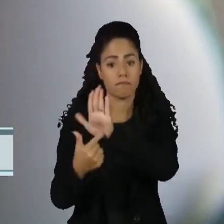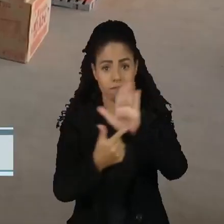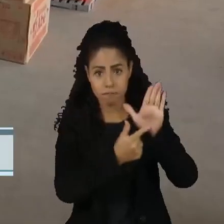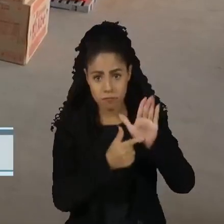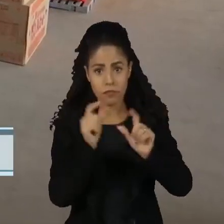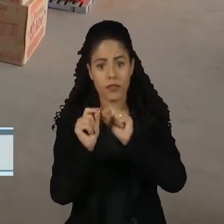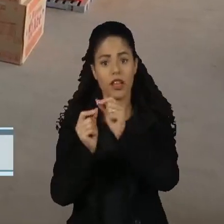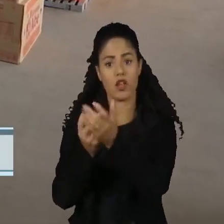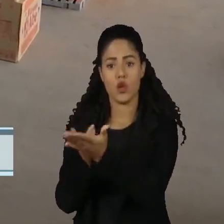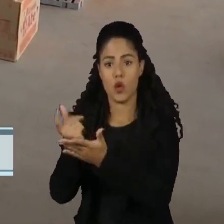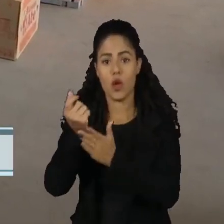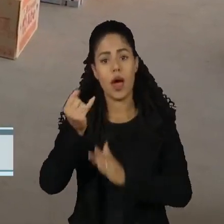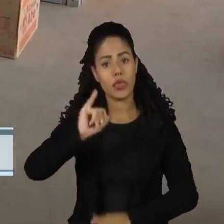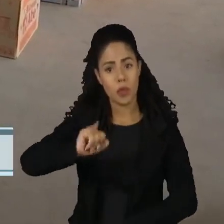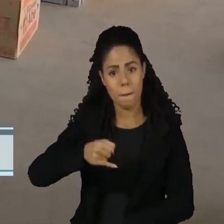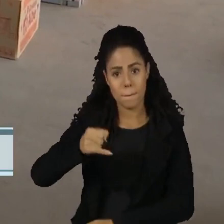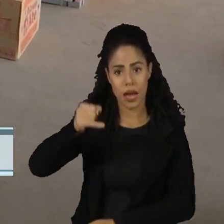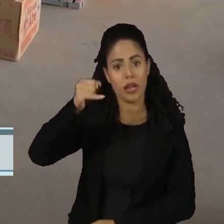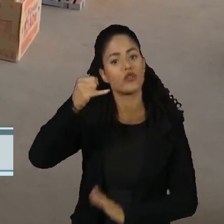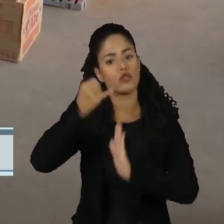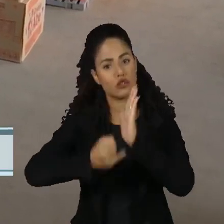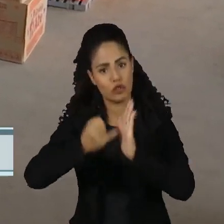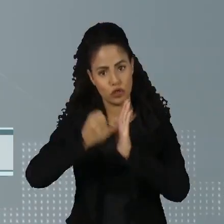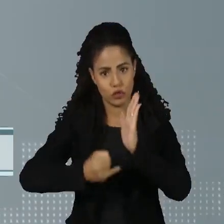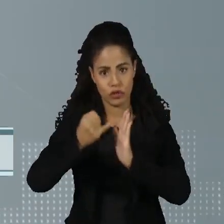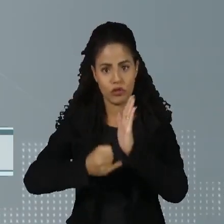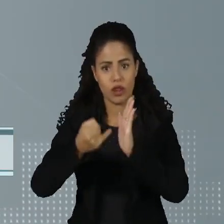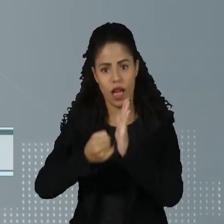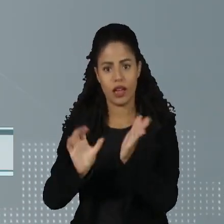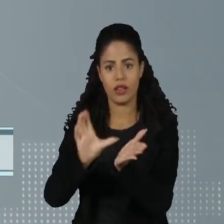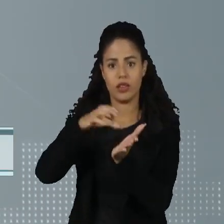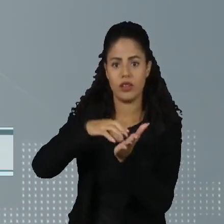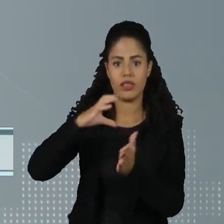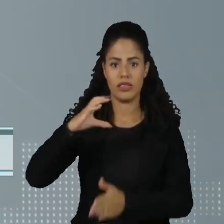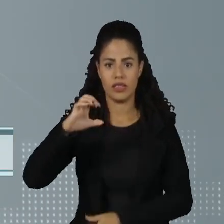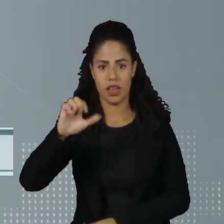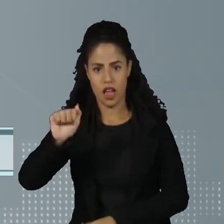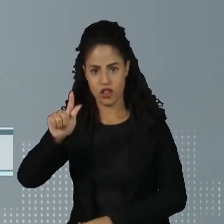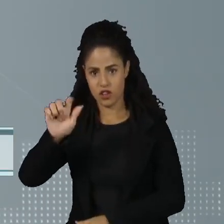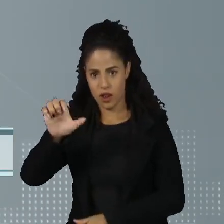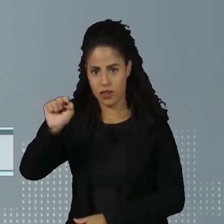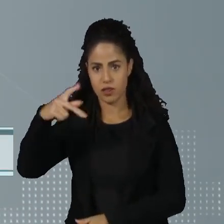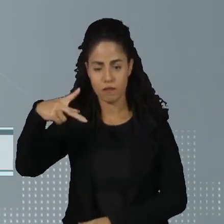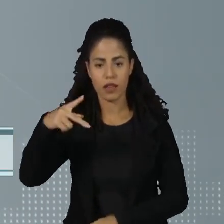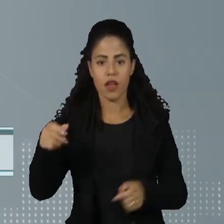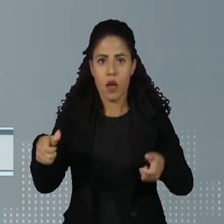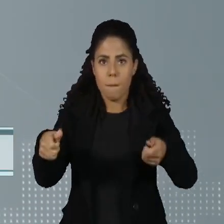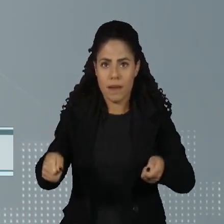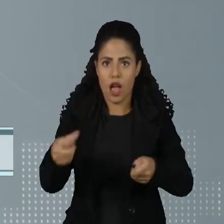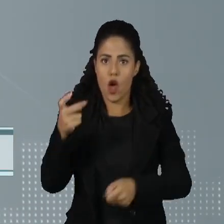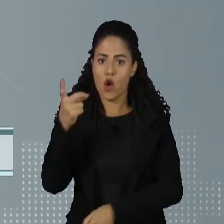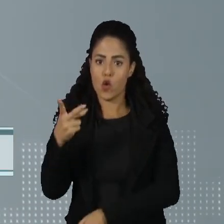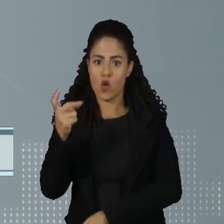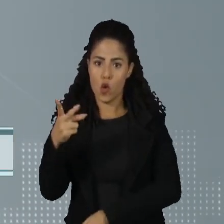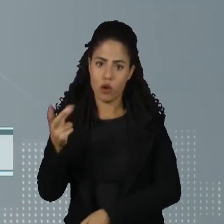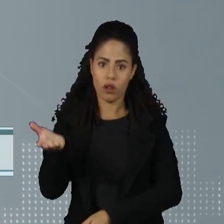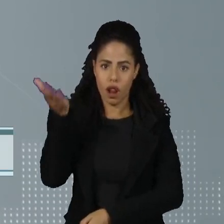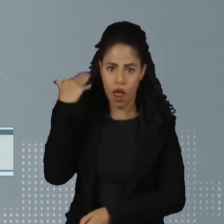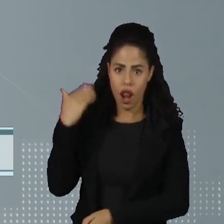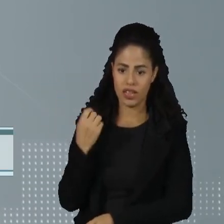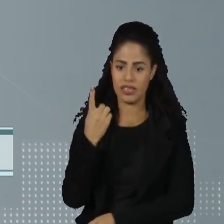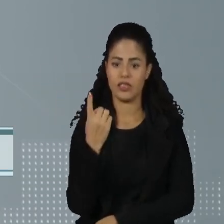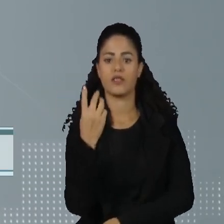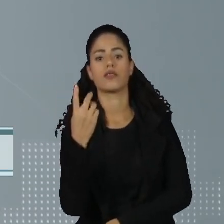Entrepostos e Armazéns Gerais de São Paulo, a CEAGESP. A caixa com 12 bandejas de ovos jumbo, que já custou